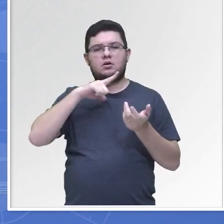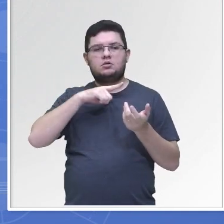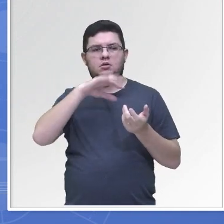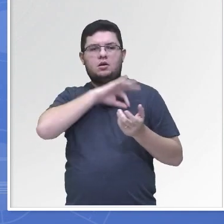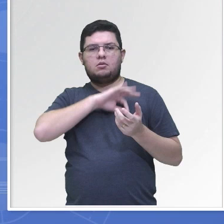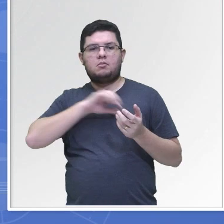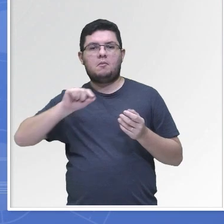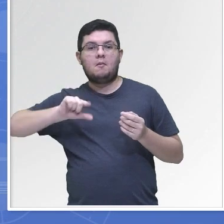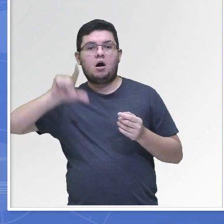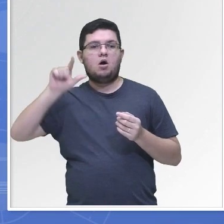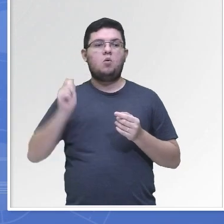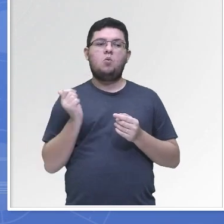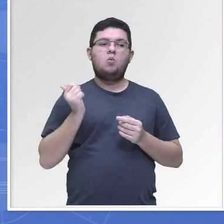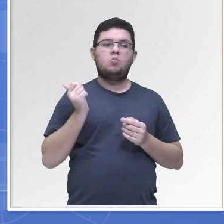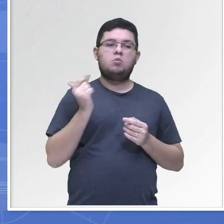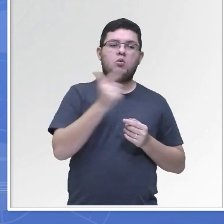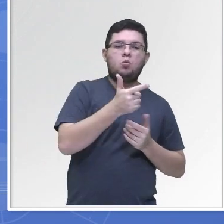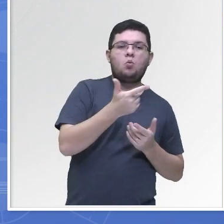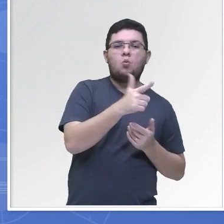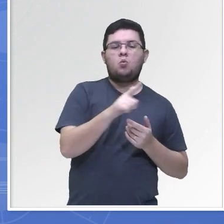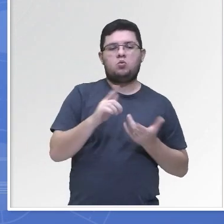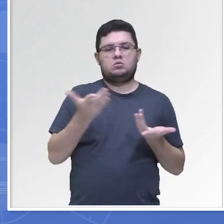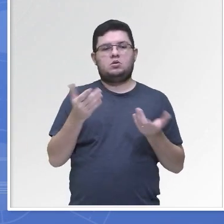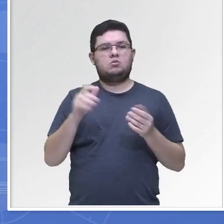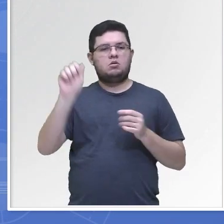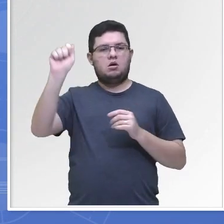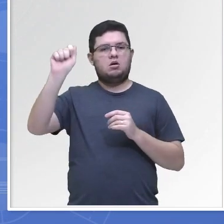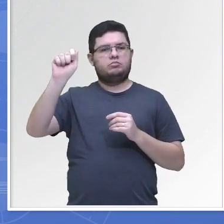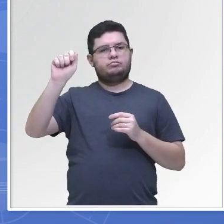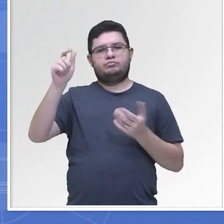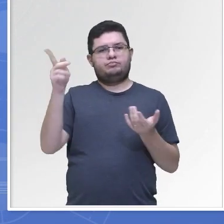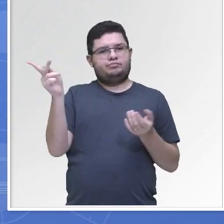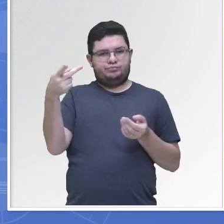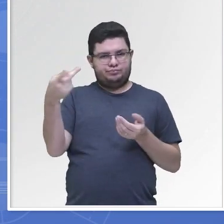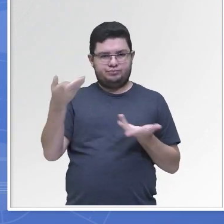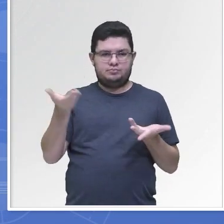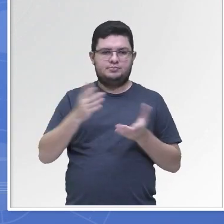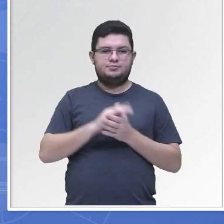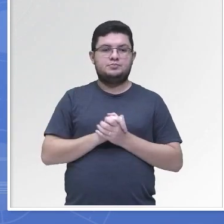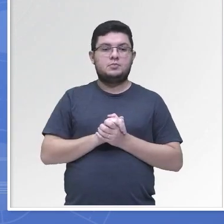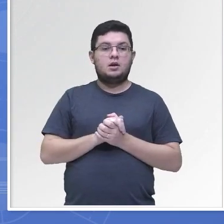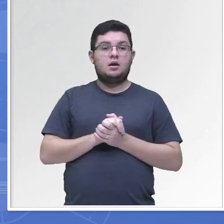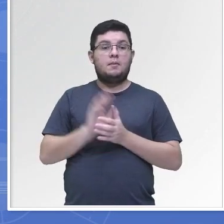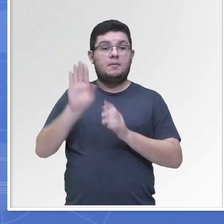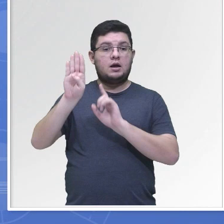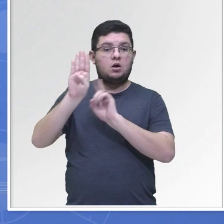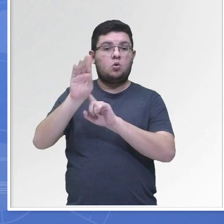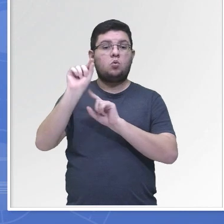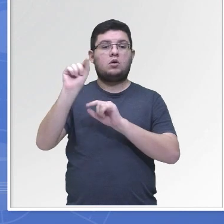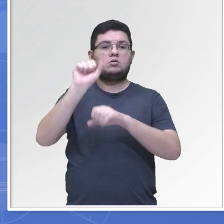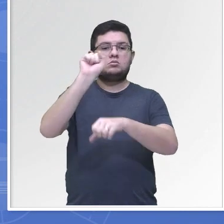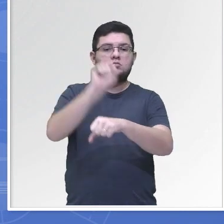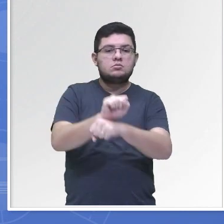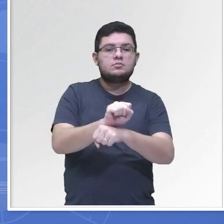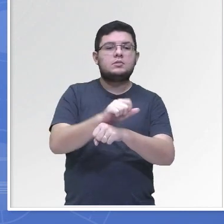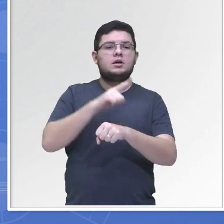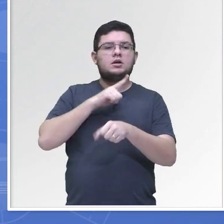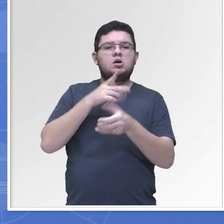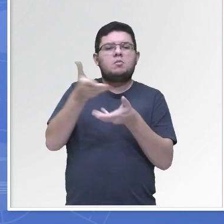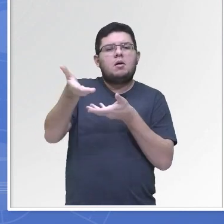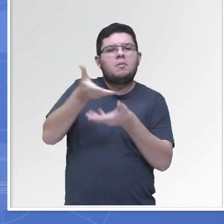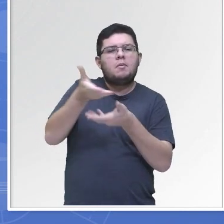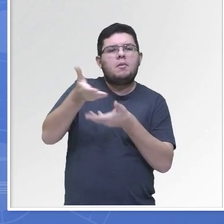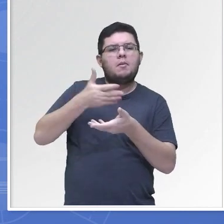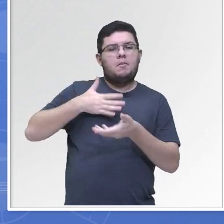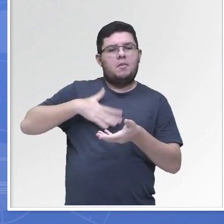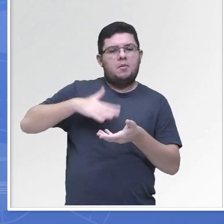Então, a letra A já está eliminada. Estagnada, com uma relativa harmonia entre as classes. Na verdade,